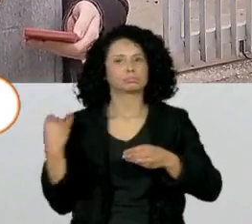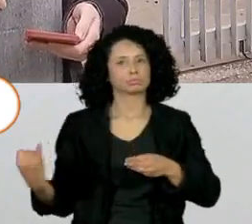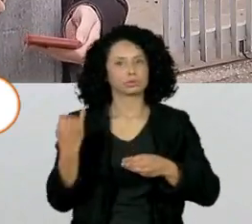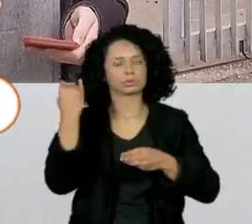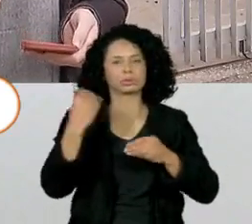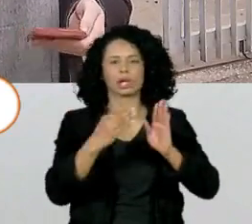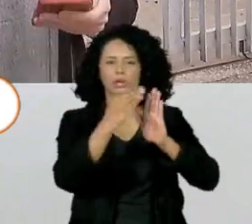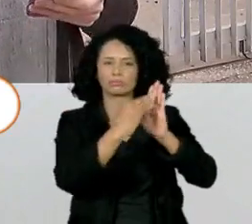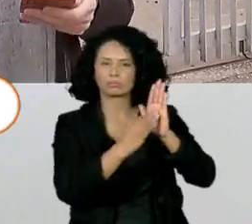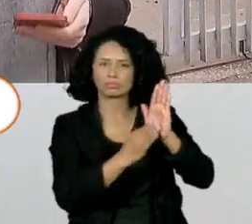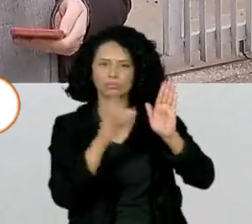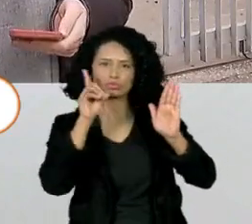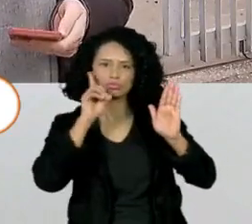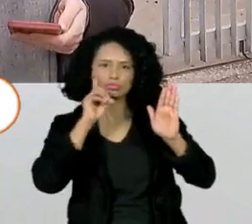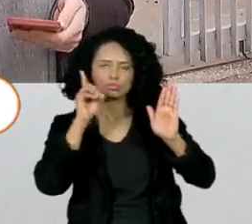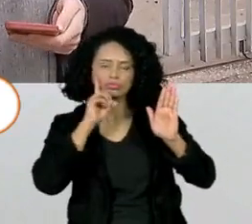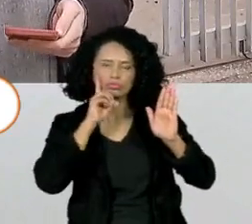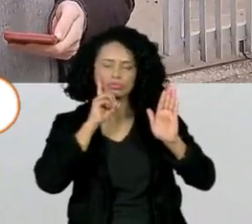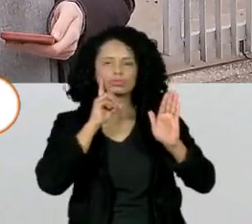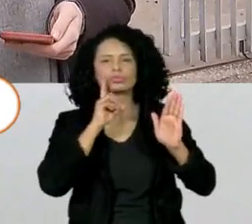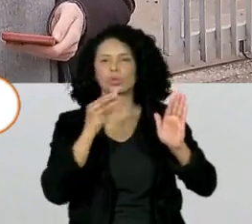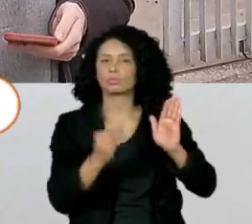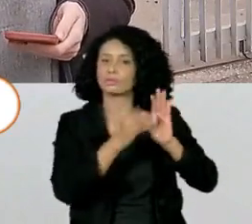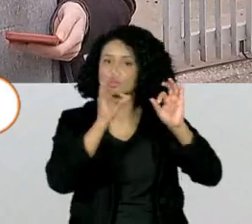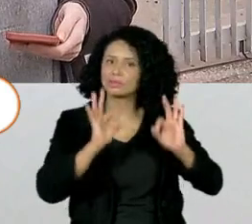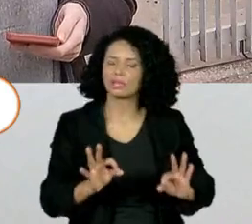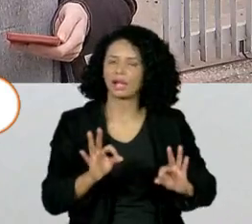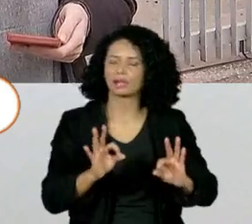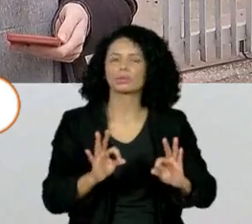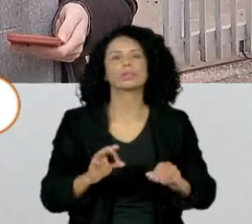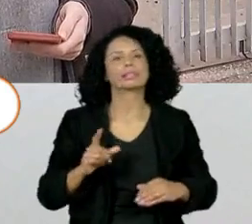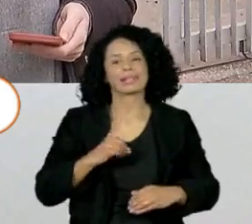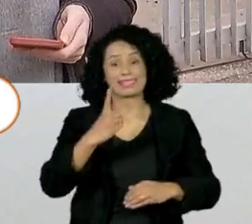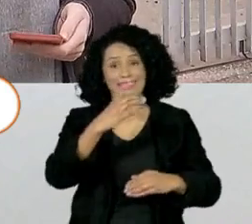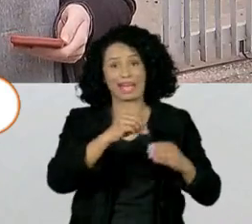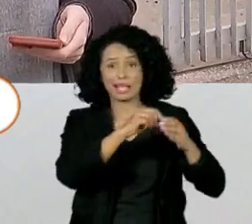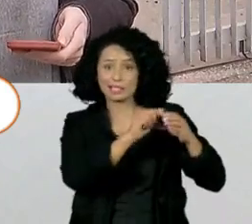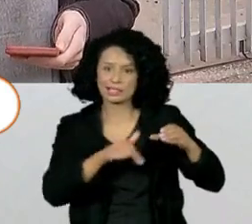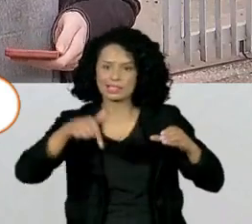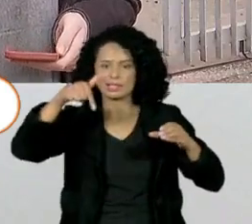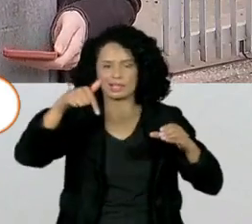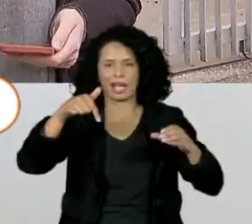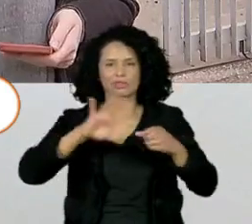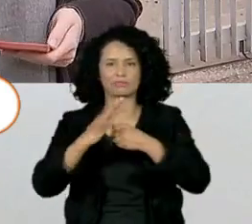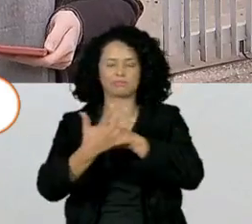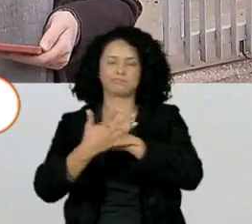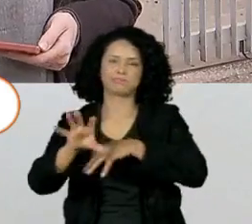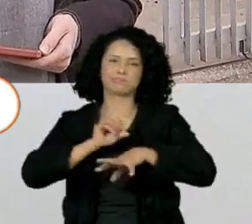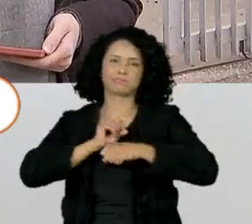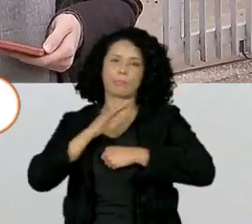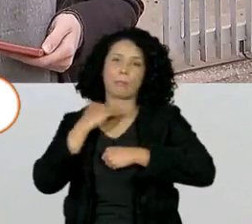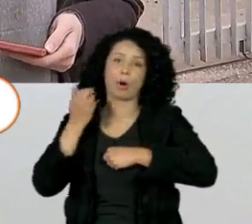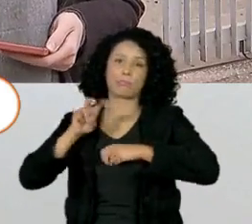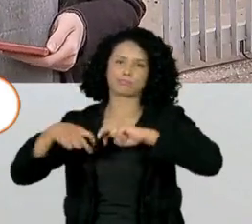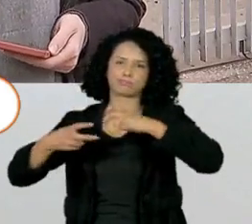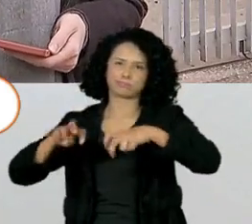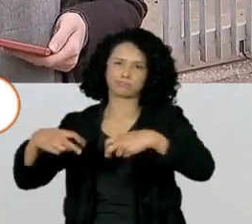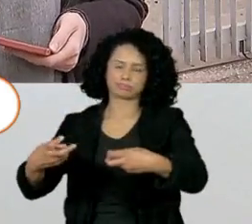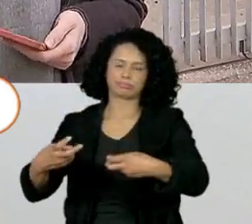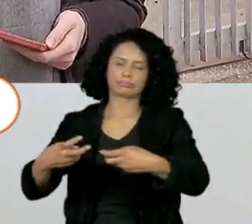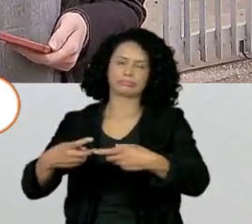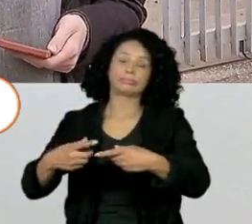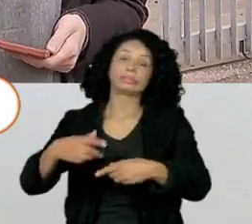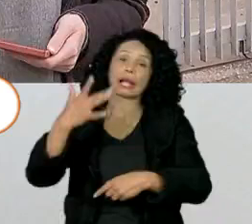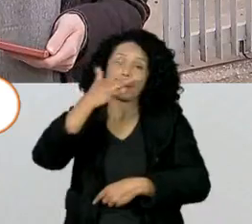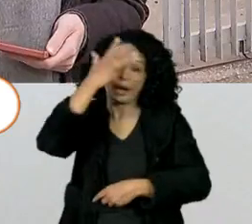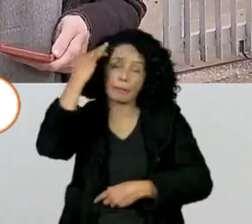vacinal em dia, Edu, 7 a cada 10 óbitos do Distrito Federal por Covid-19 são de pessoas que estavam com o esquema